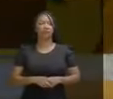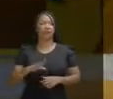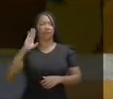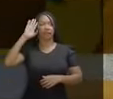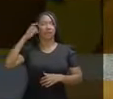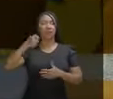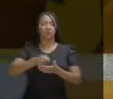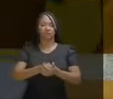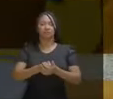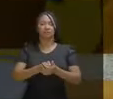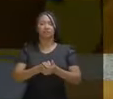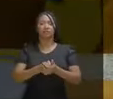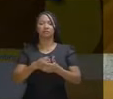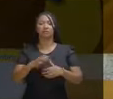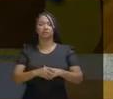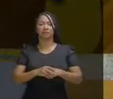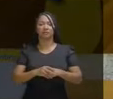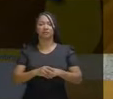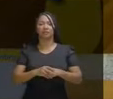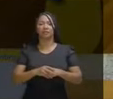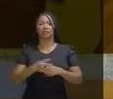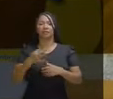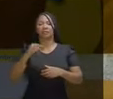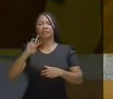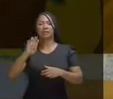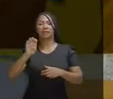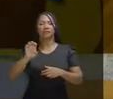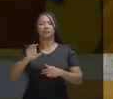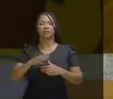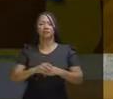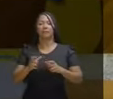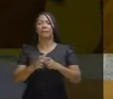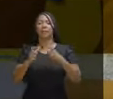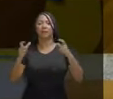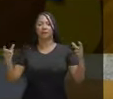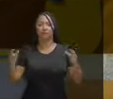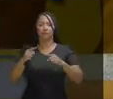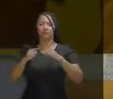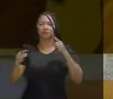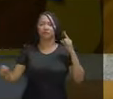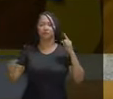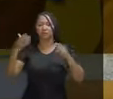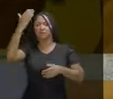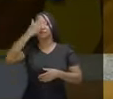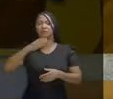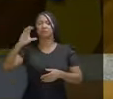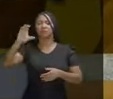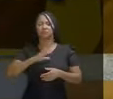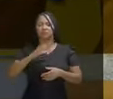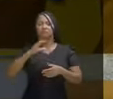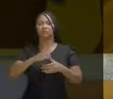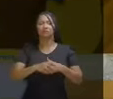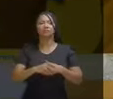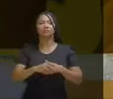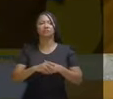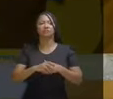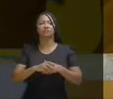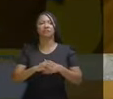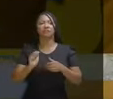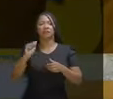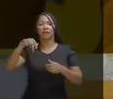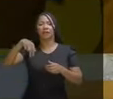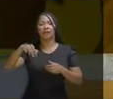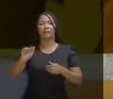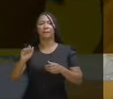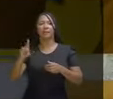Decisão, o Tribunal Regional Eleitoral... Foco no desembargador Carmo Antônio. Por maioria, desaprovou a prestação de contas de